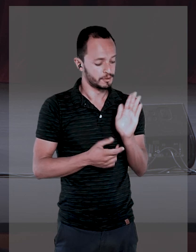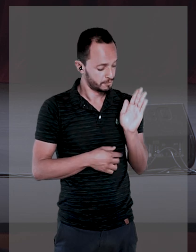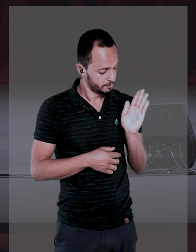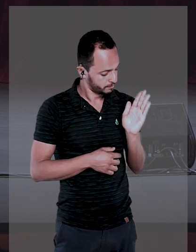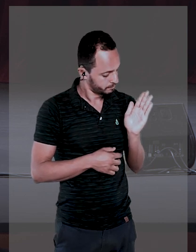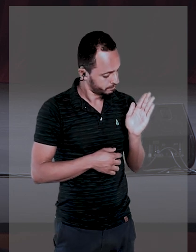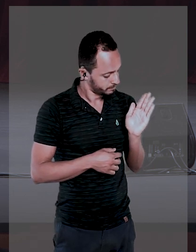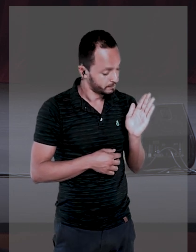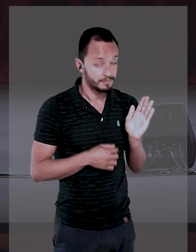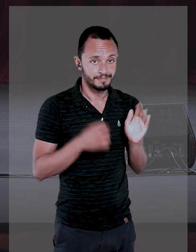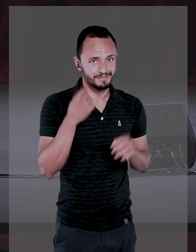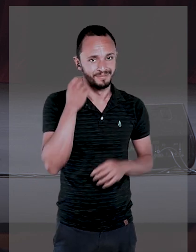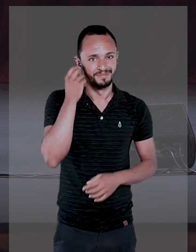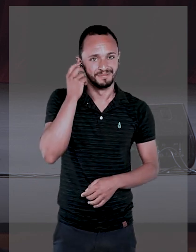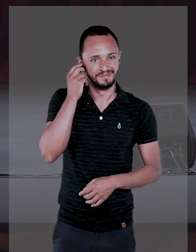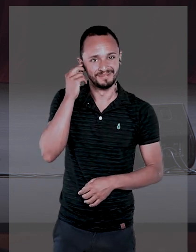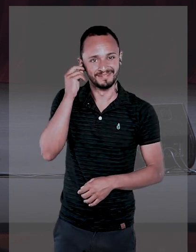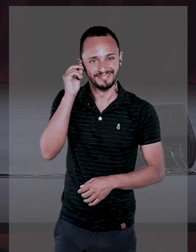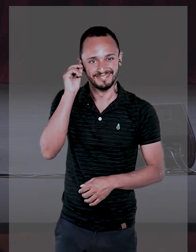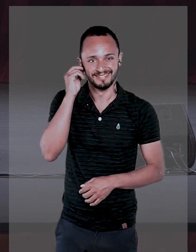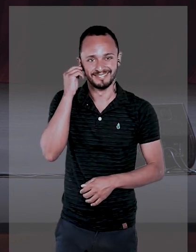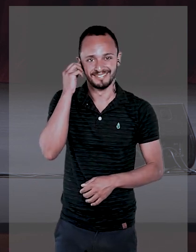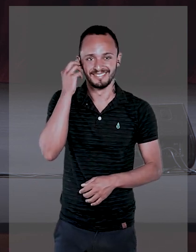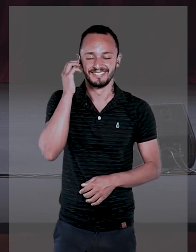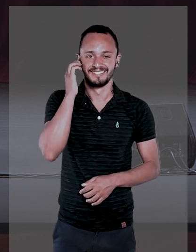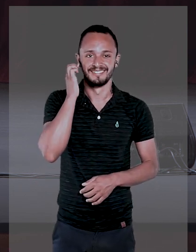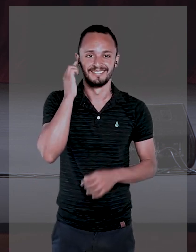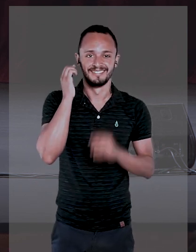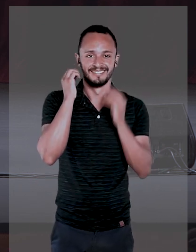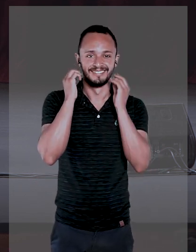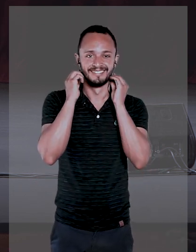ver Mostra assim. aí. O que é isso?